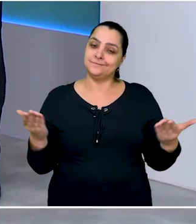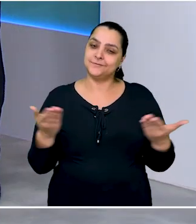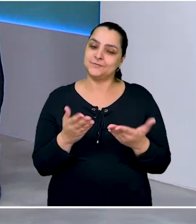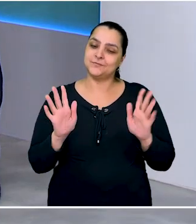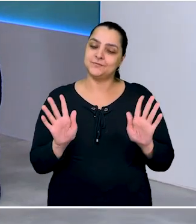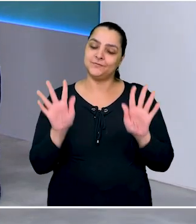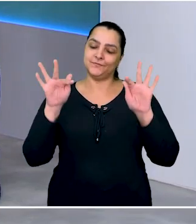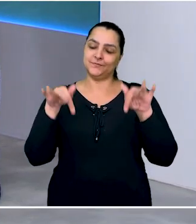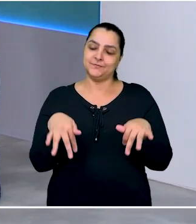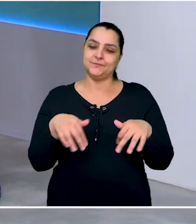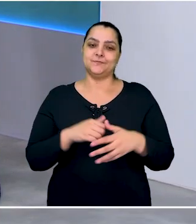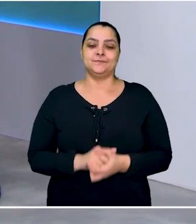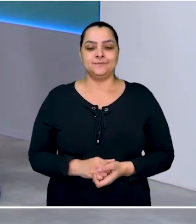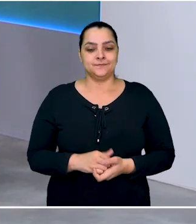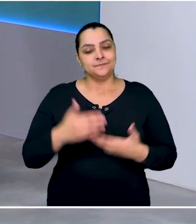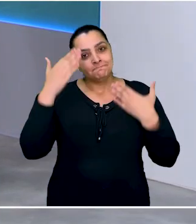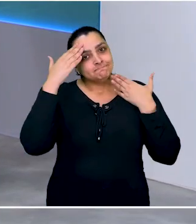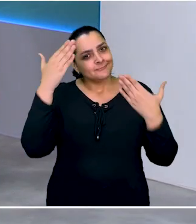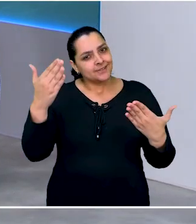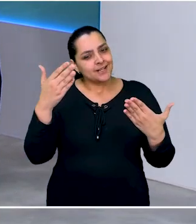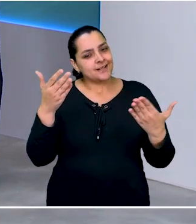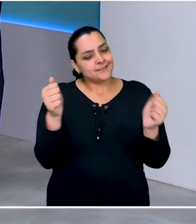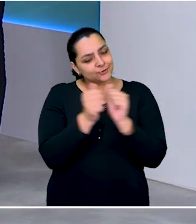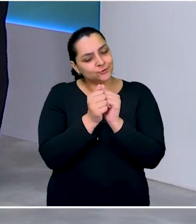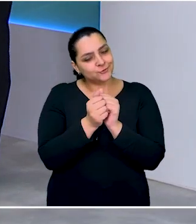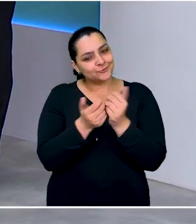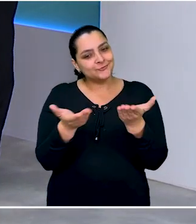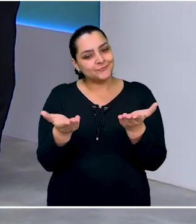Bom, por hoje a gente fica por aqui. Muito obrigada pela